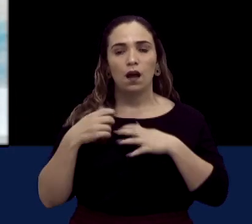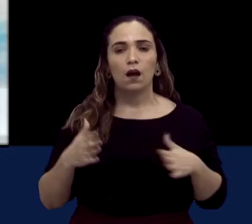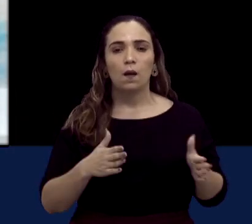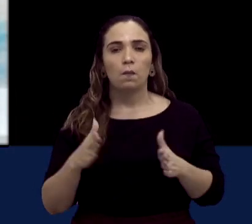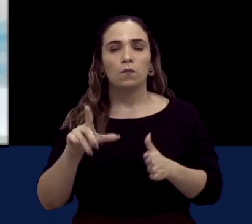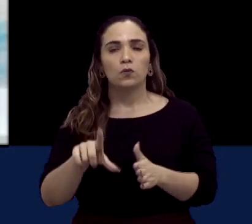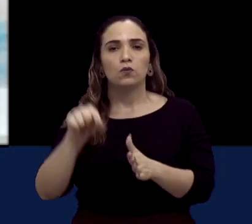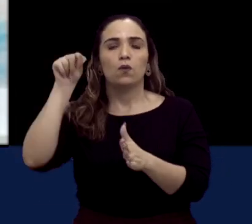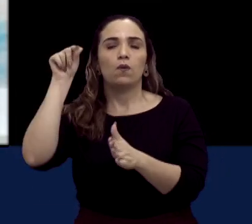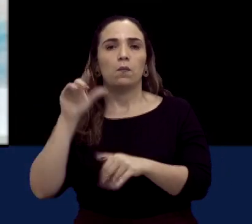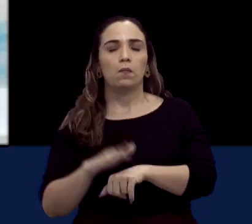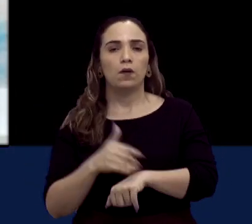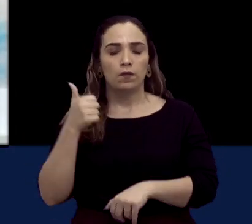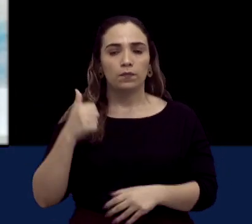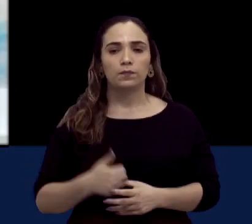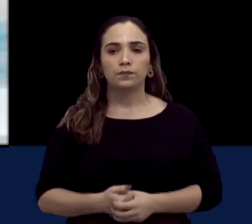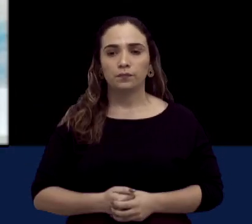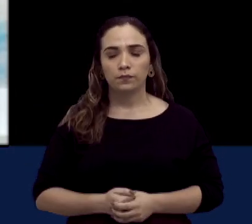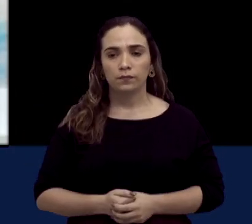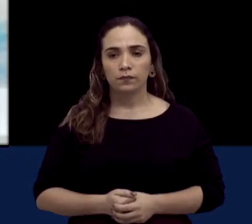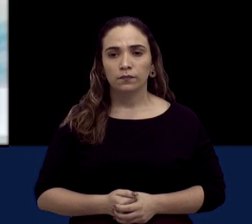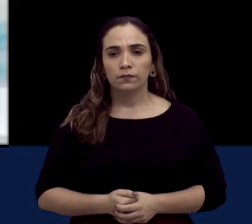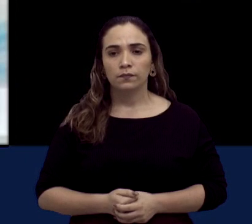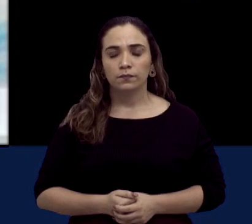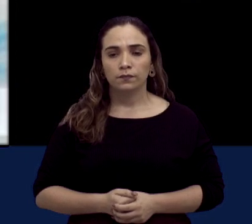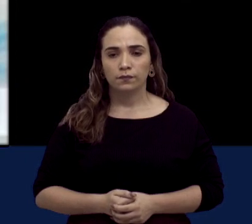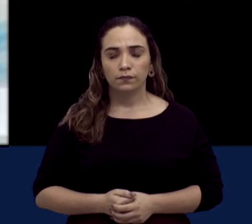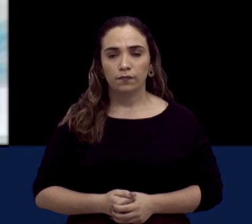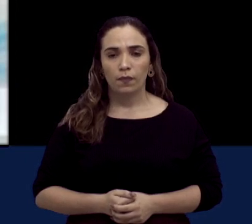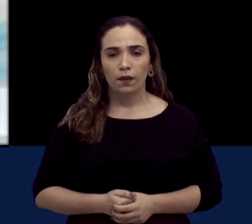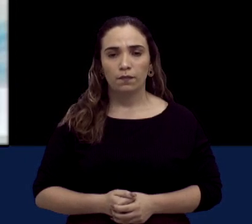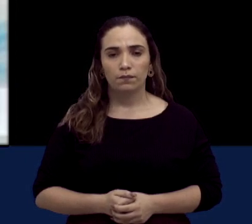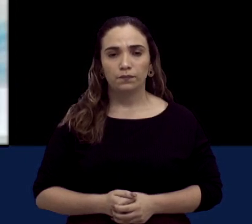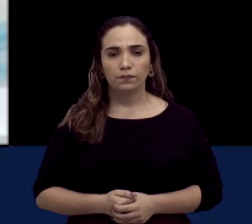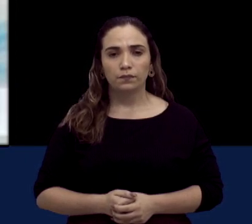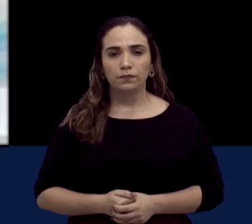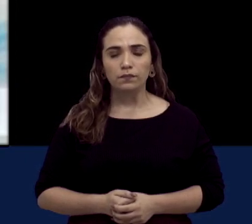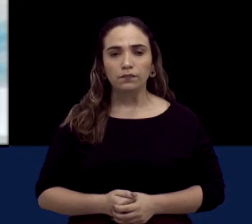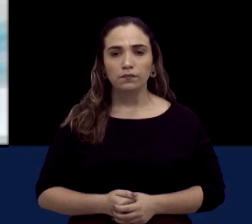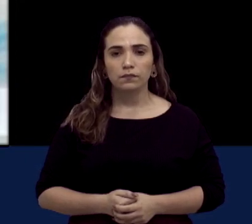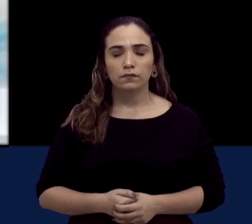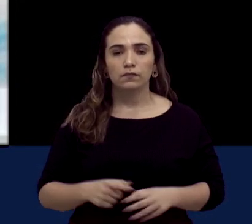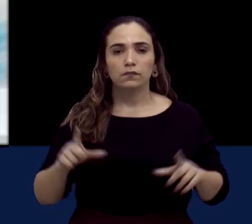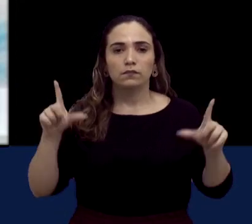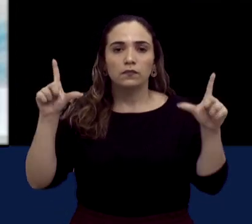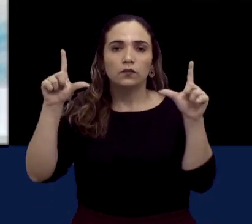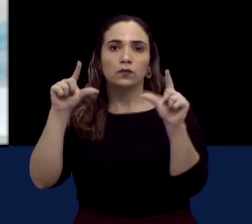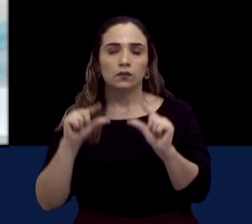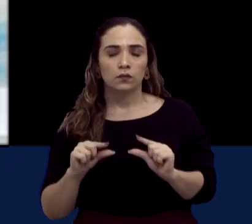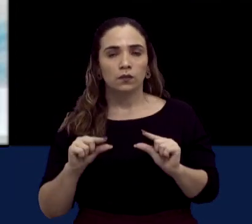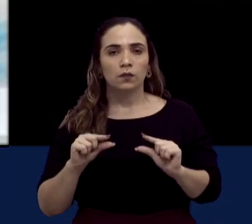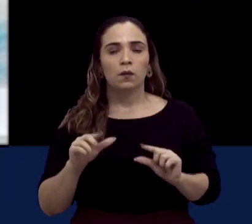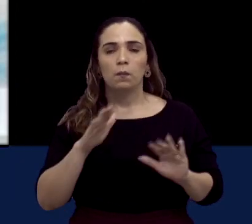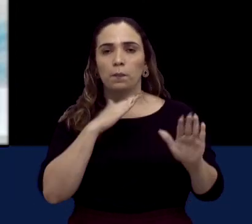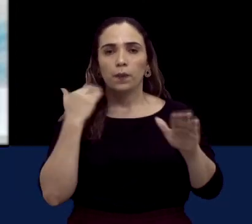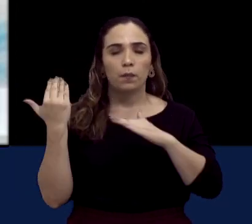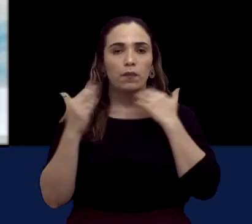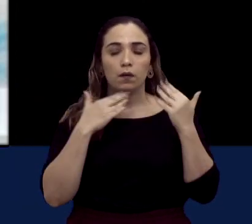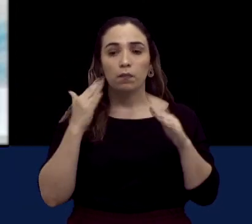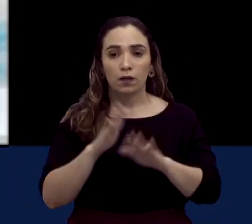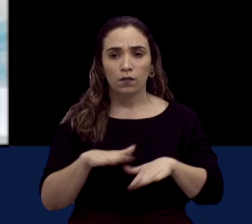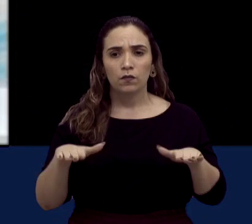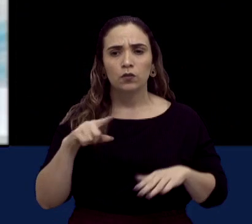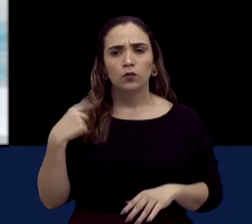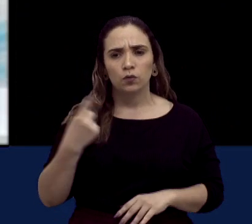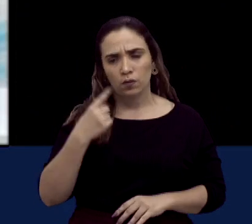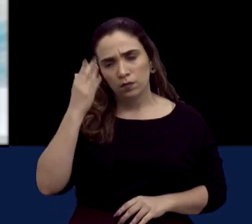Bom, ok, um deles, por exemplo, é a redução da mortalidade infantil. A gente